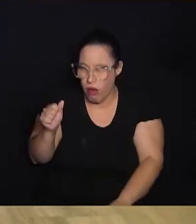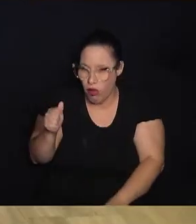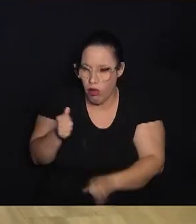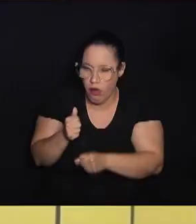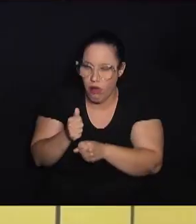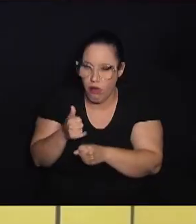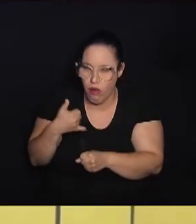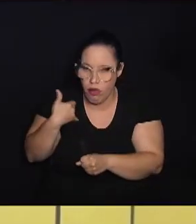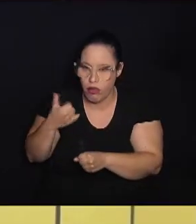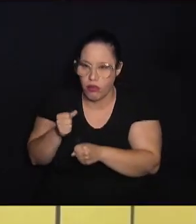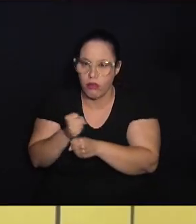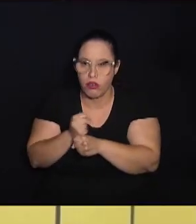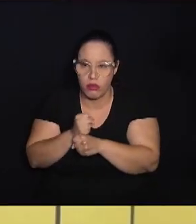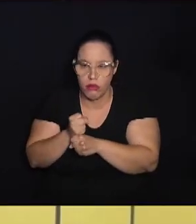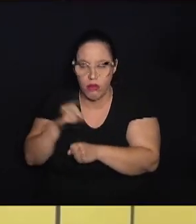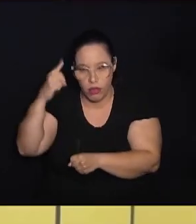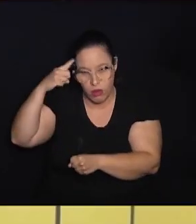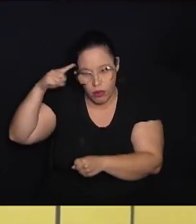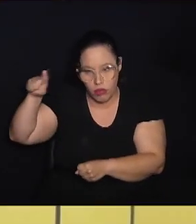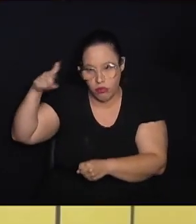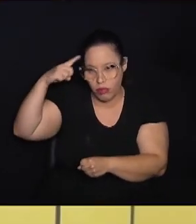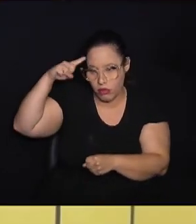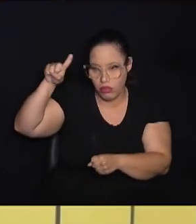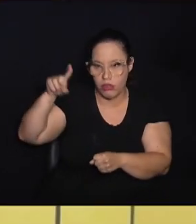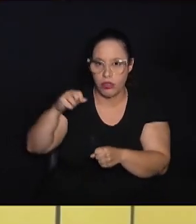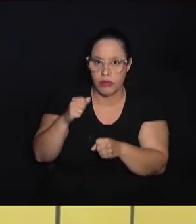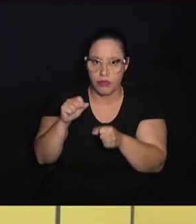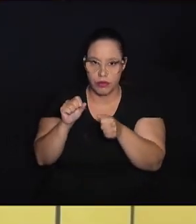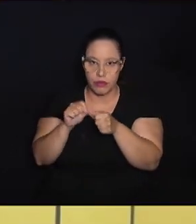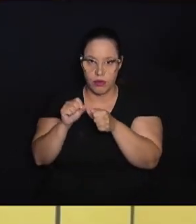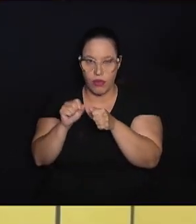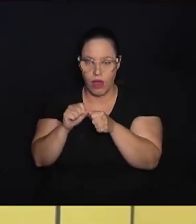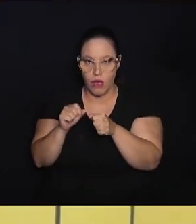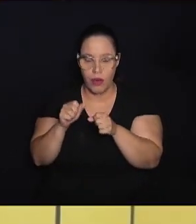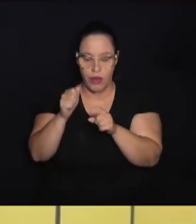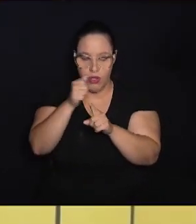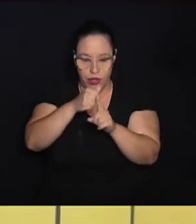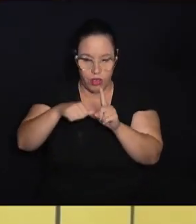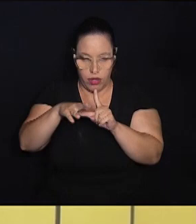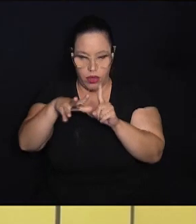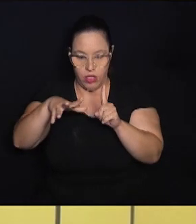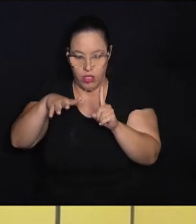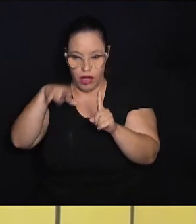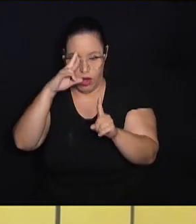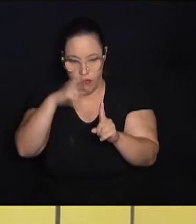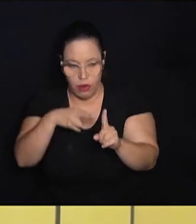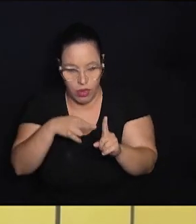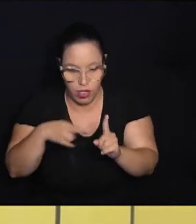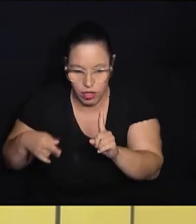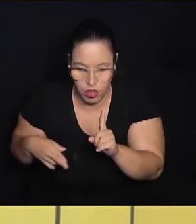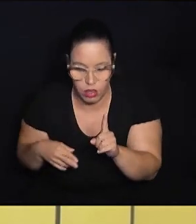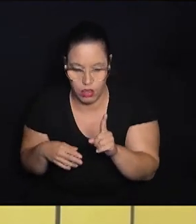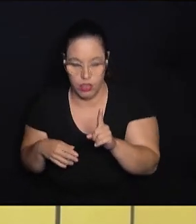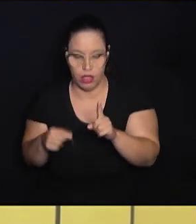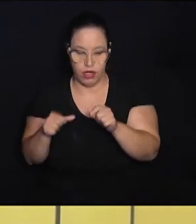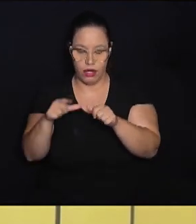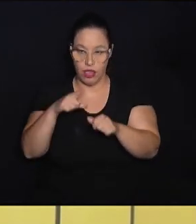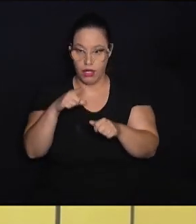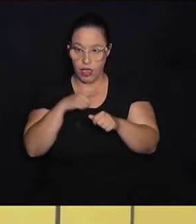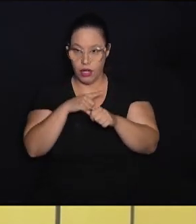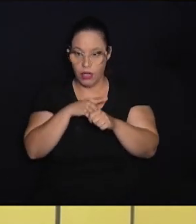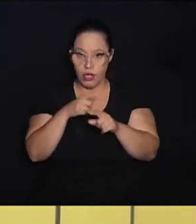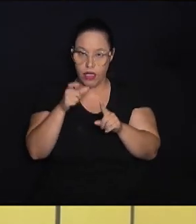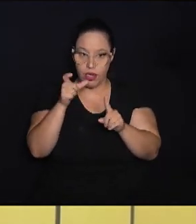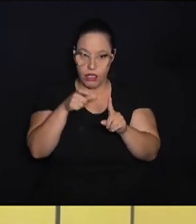uma tira que você faz diária e muitas vezes ele reflete o que tá acontecendo na sociedade a sociedade também vai mudando então tem aquele momento em que o